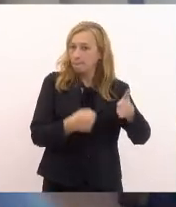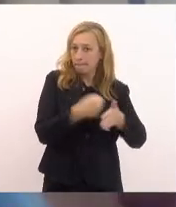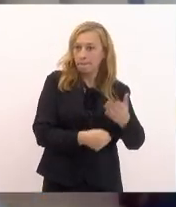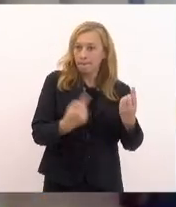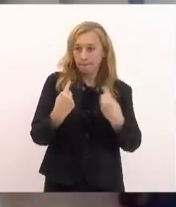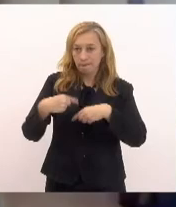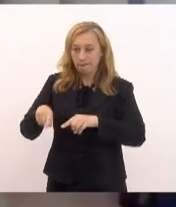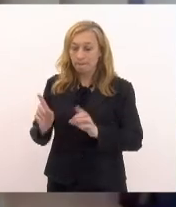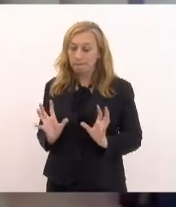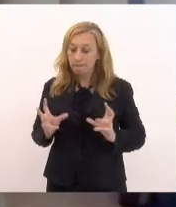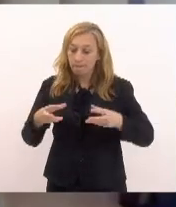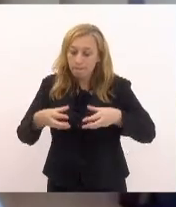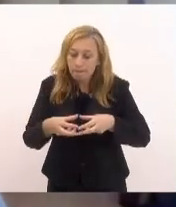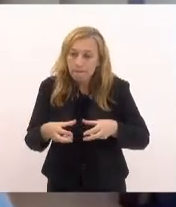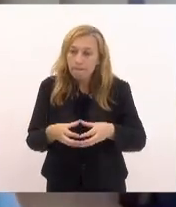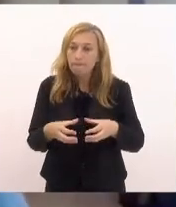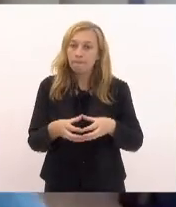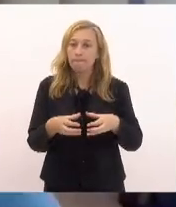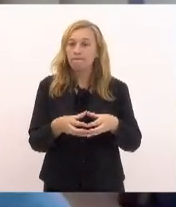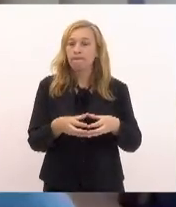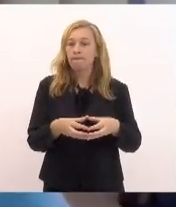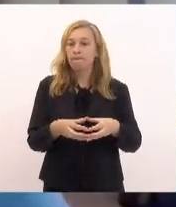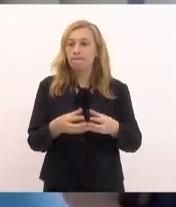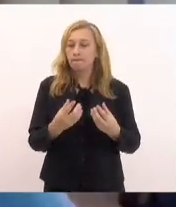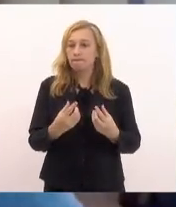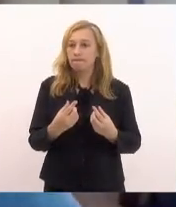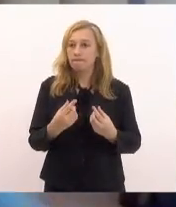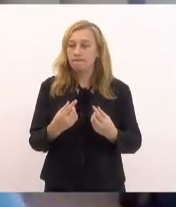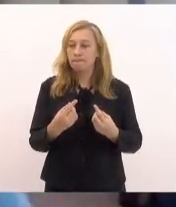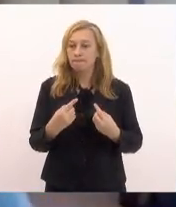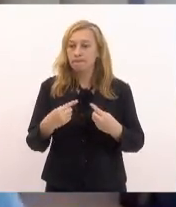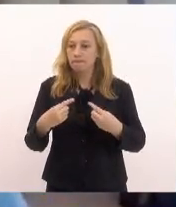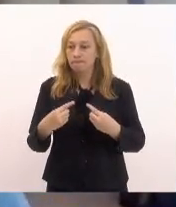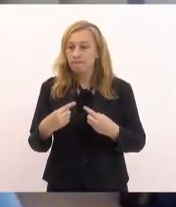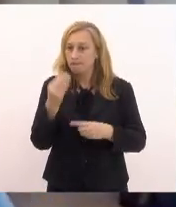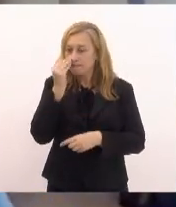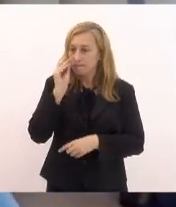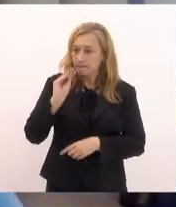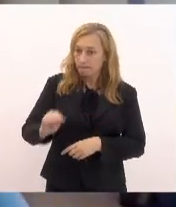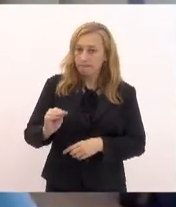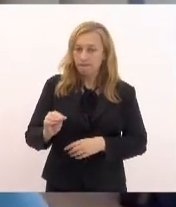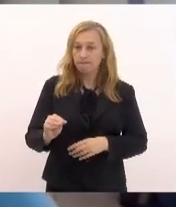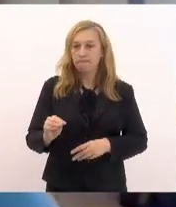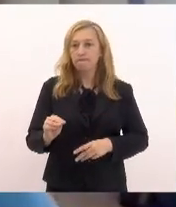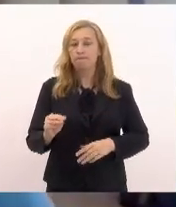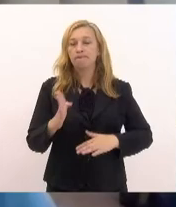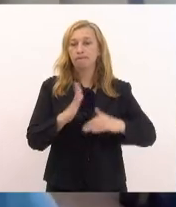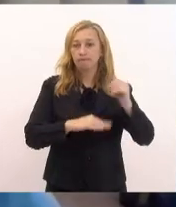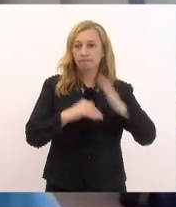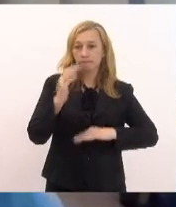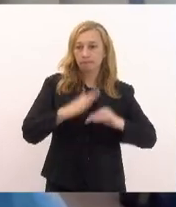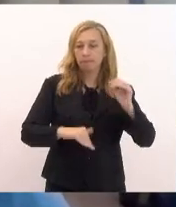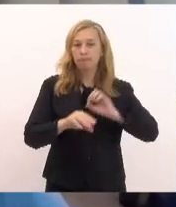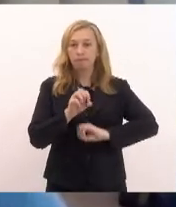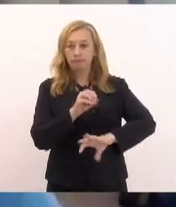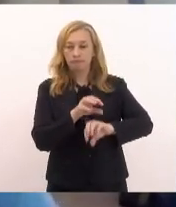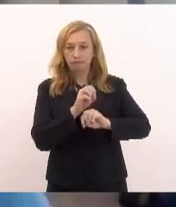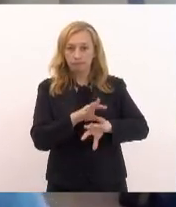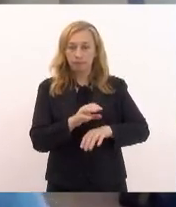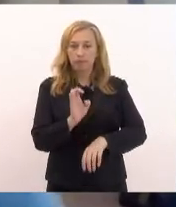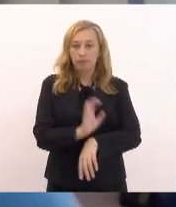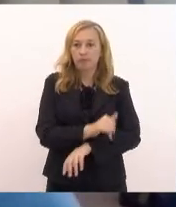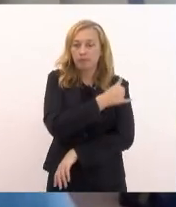esse conjunto de ataques que estão tentando minar a carreira docente no Estado do Rio de Janeiro.